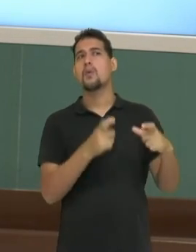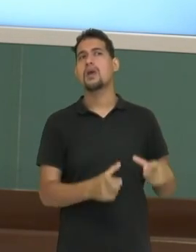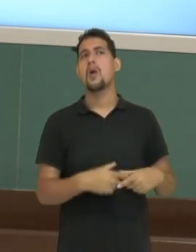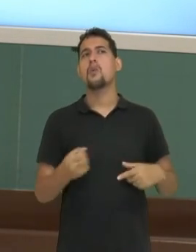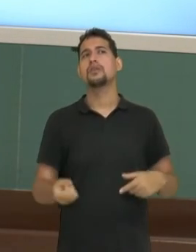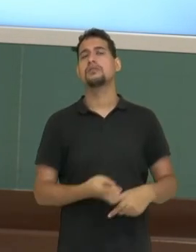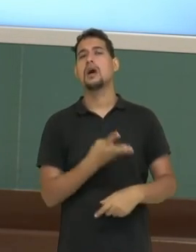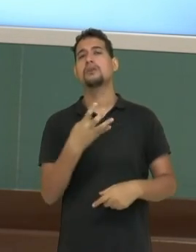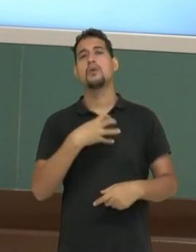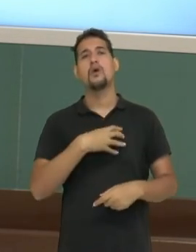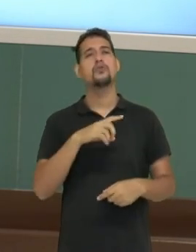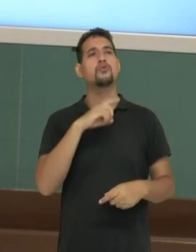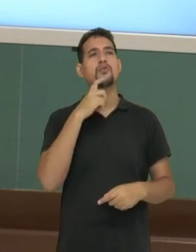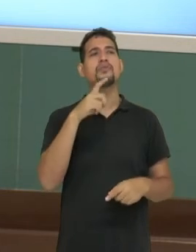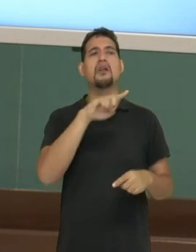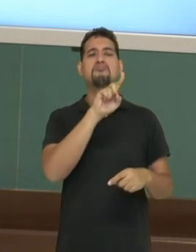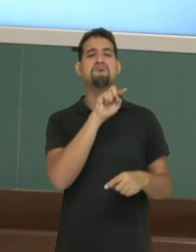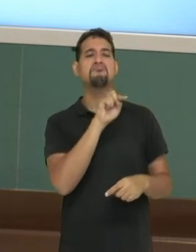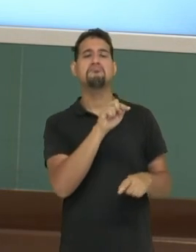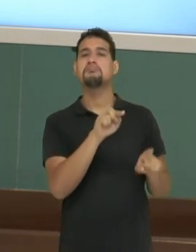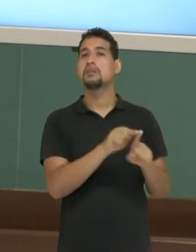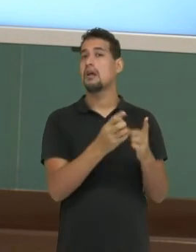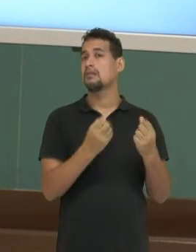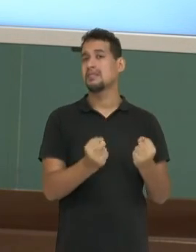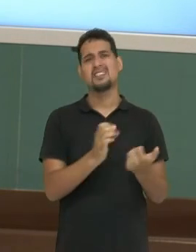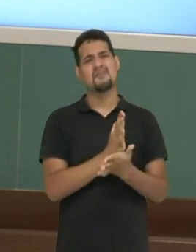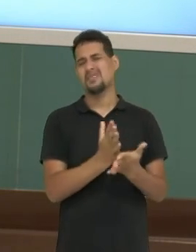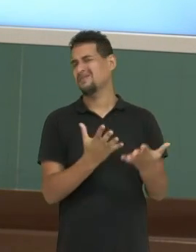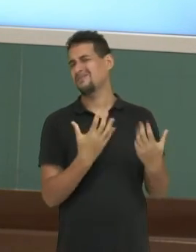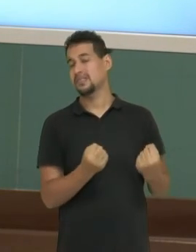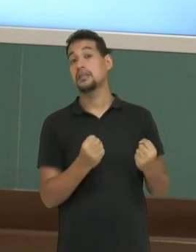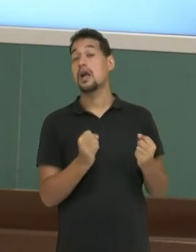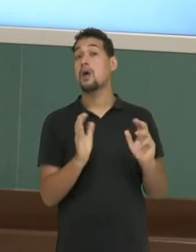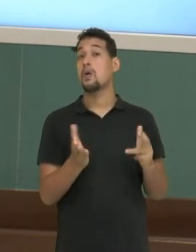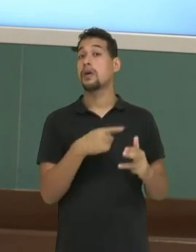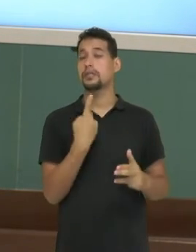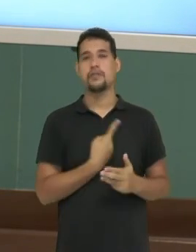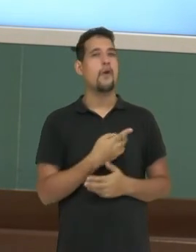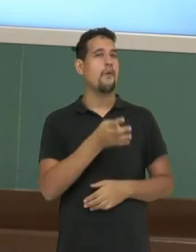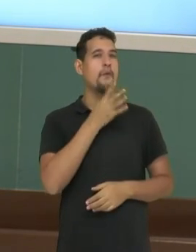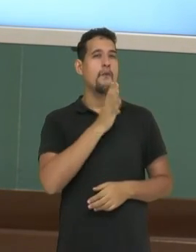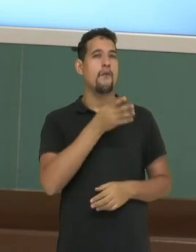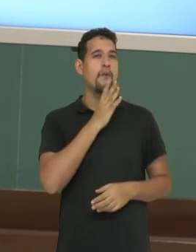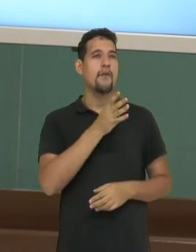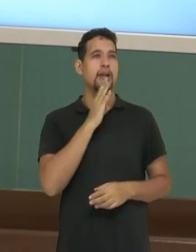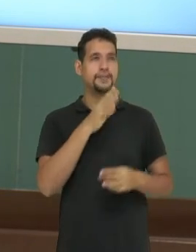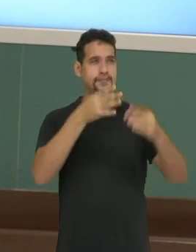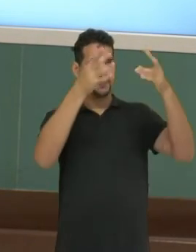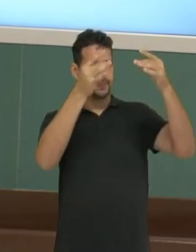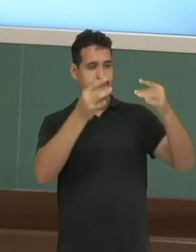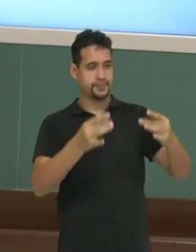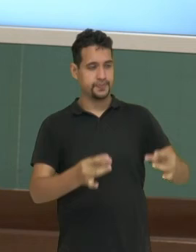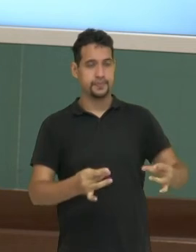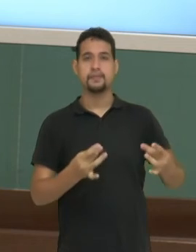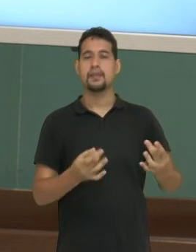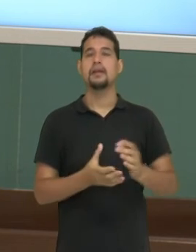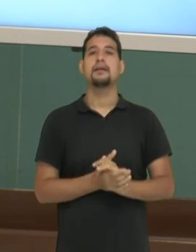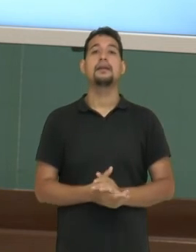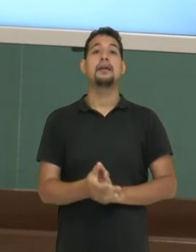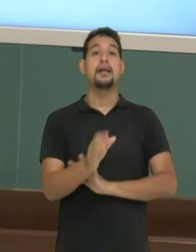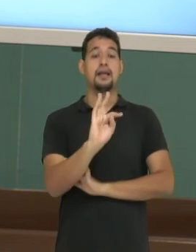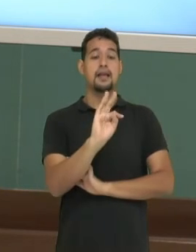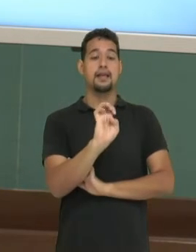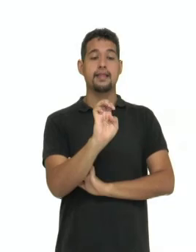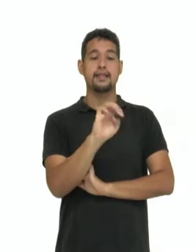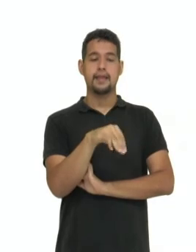quantidade, modo, dúvida, afirmação e negação. Agora vamos conhecê-las. Bueno,